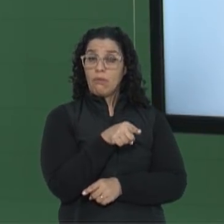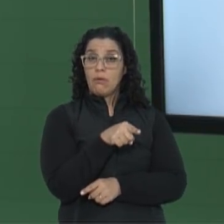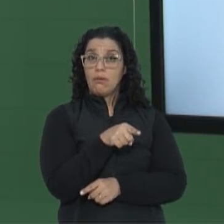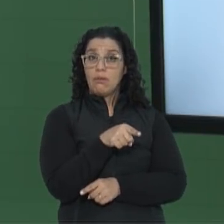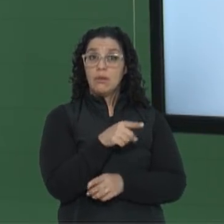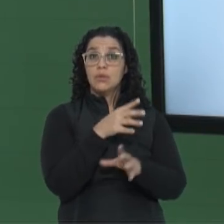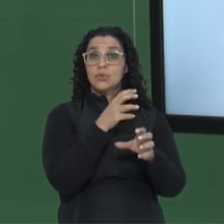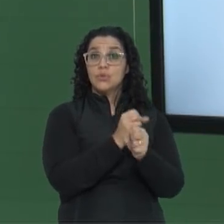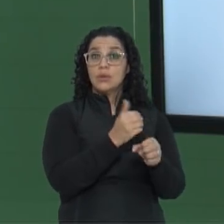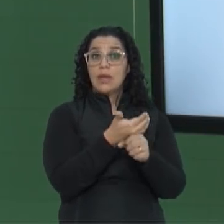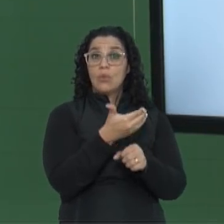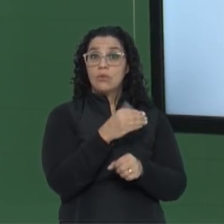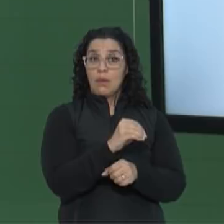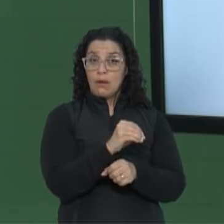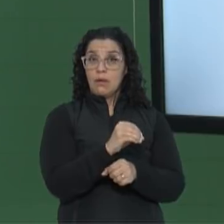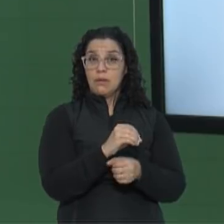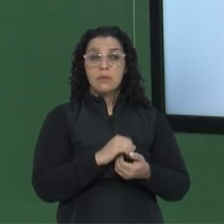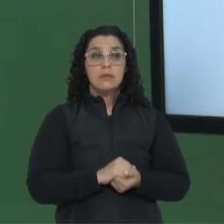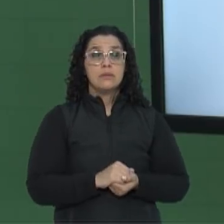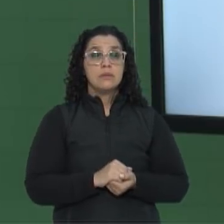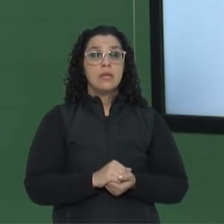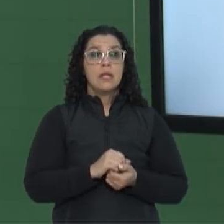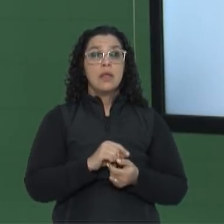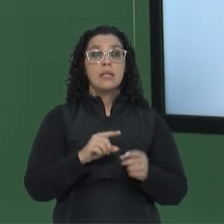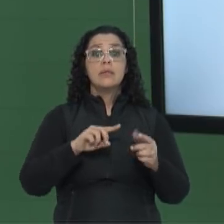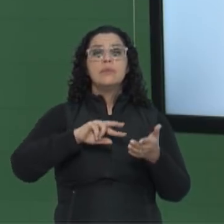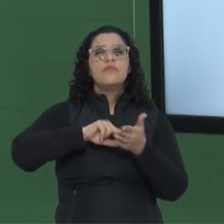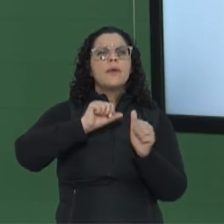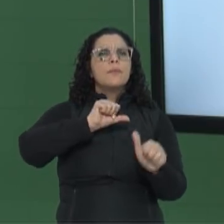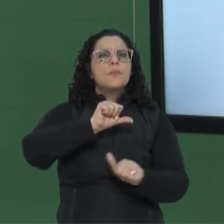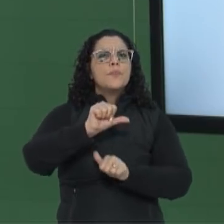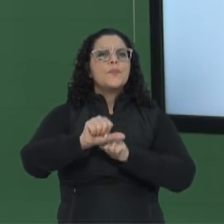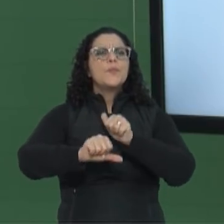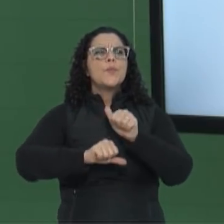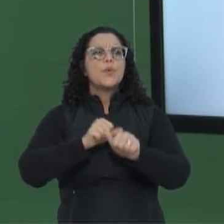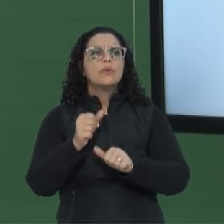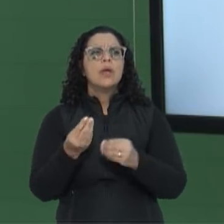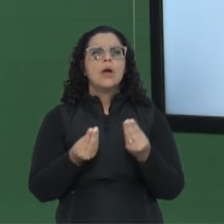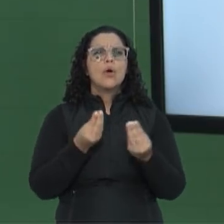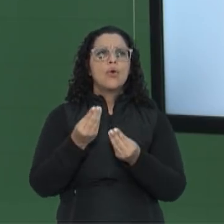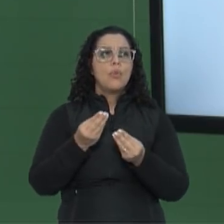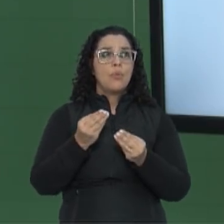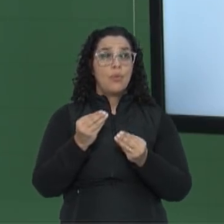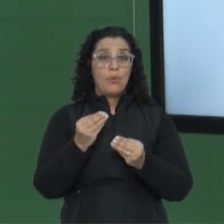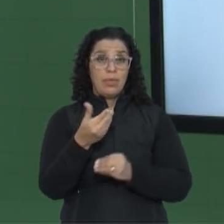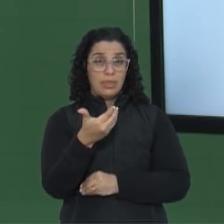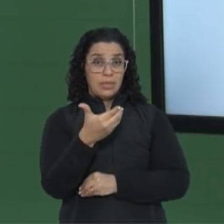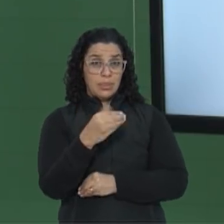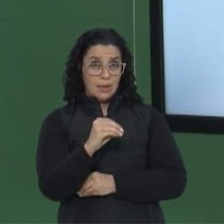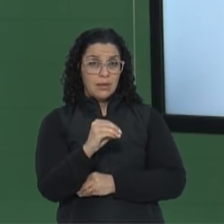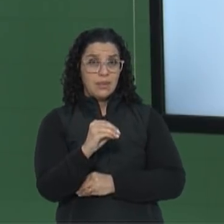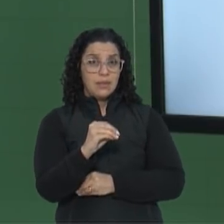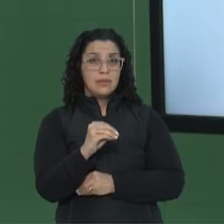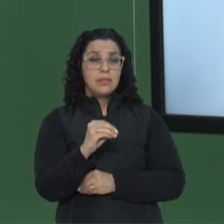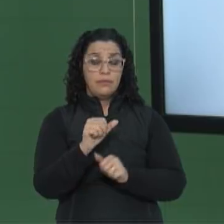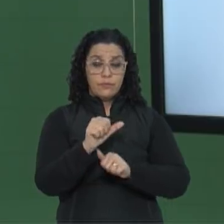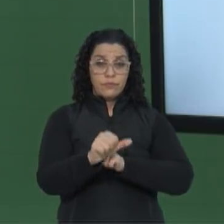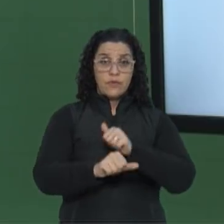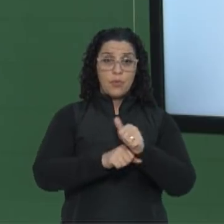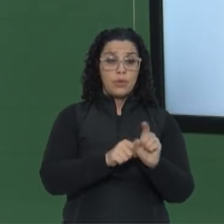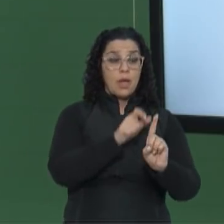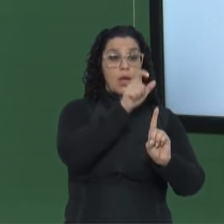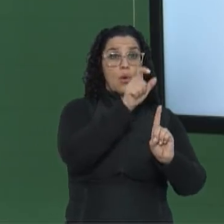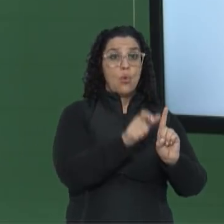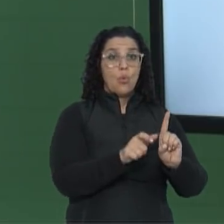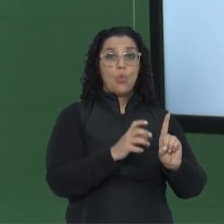a 10, né, ele vai se transformar o quê? Se eu pegar 10 décimos, ele se transforma em